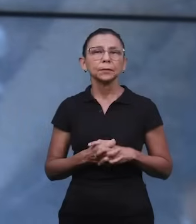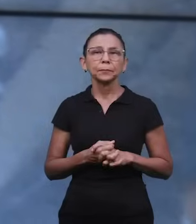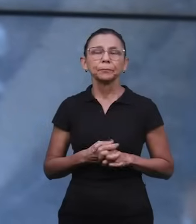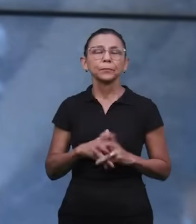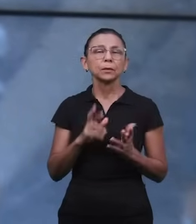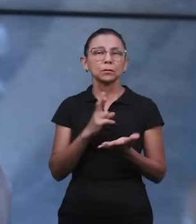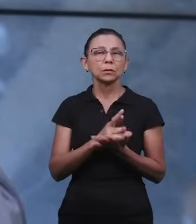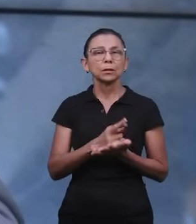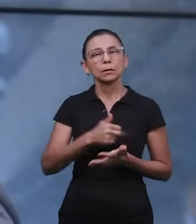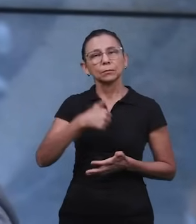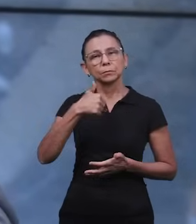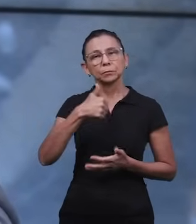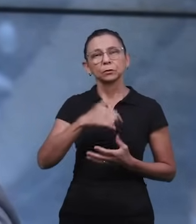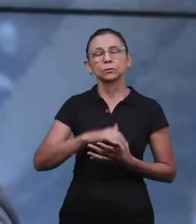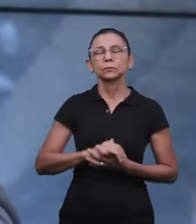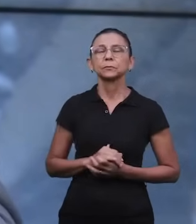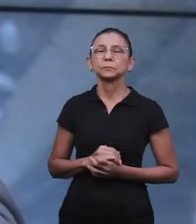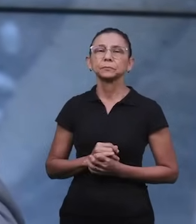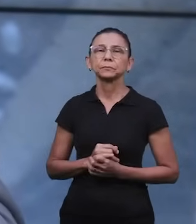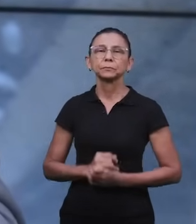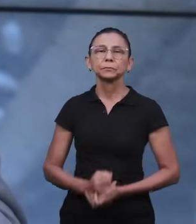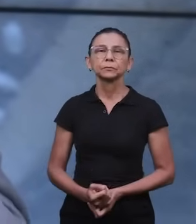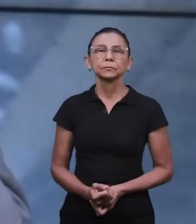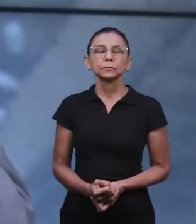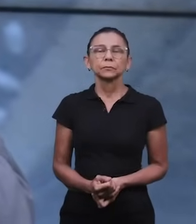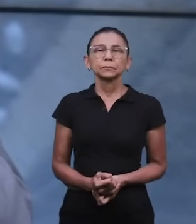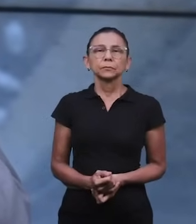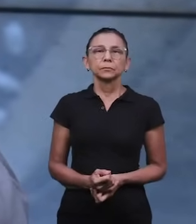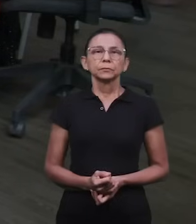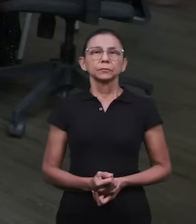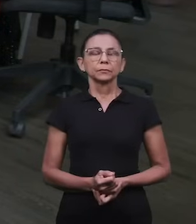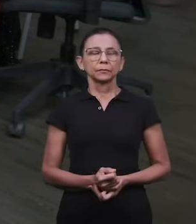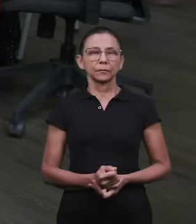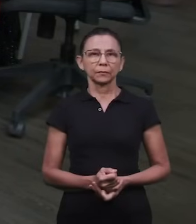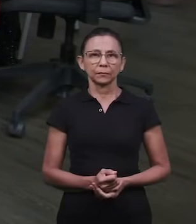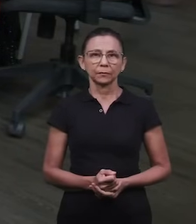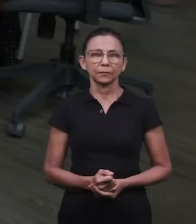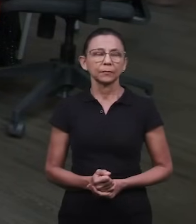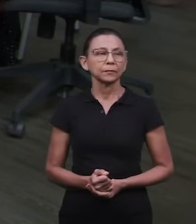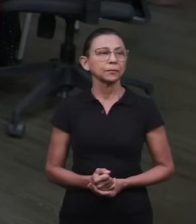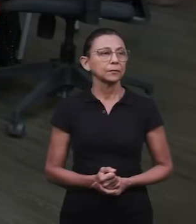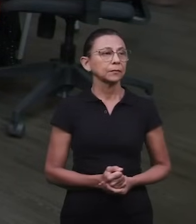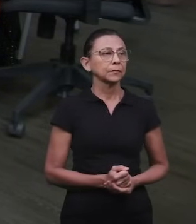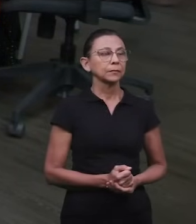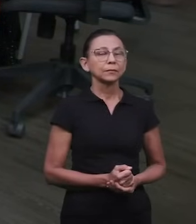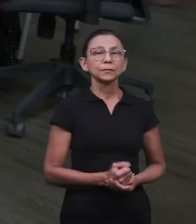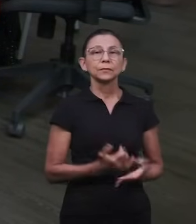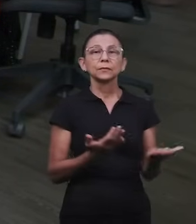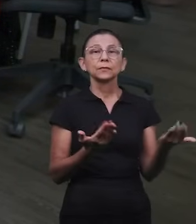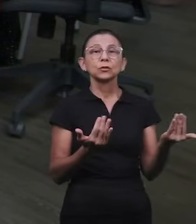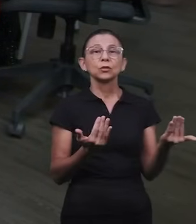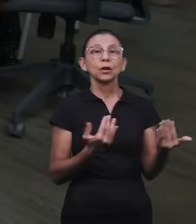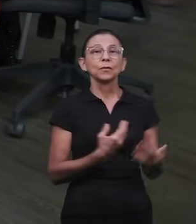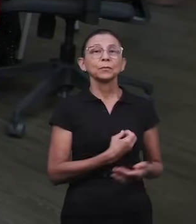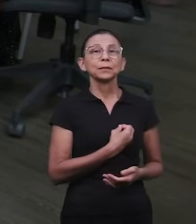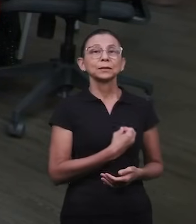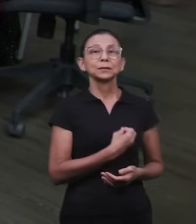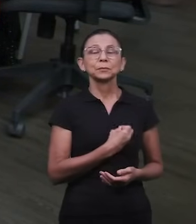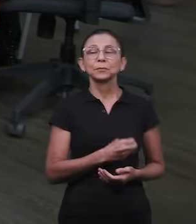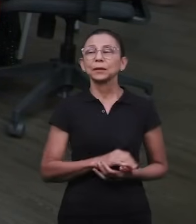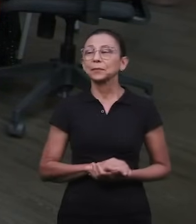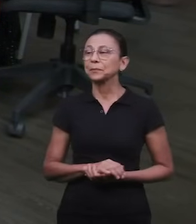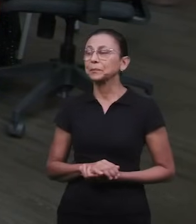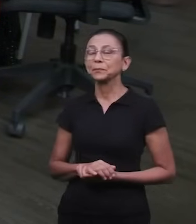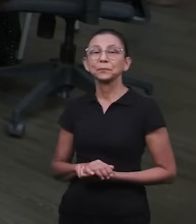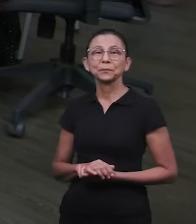do espiritual naquilo que é a nossa vida cotidiana. E a gente vai começar com a participação dos jovens, né, Andréia? Como é que tá? Com certeza.